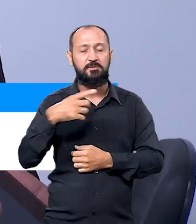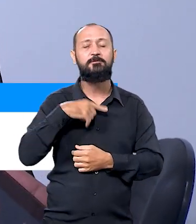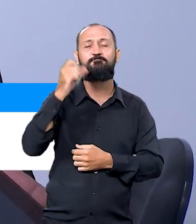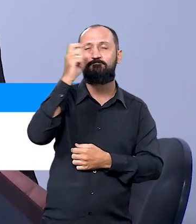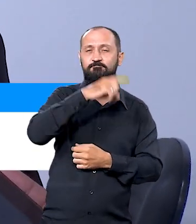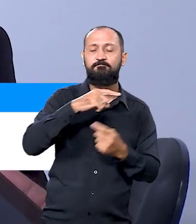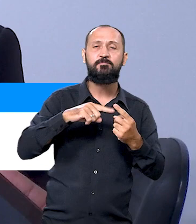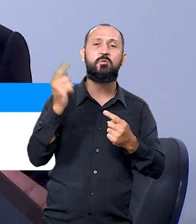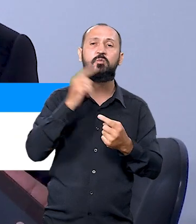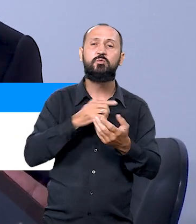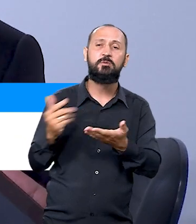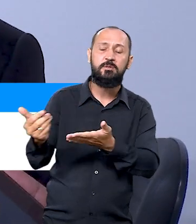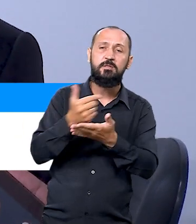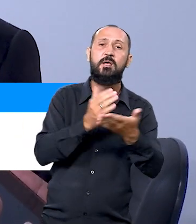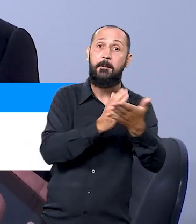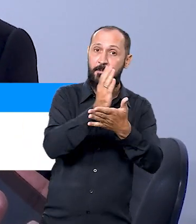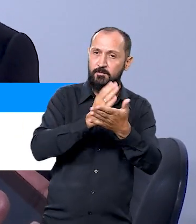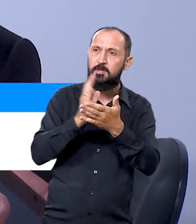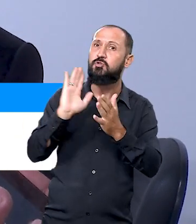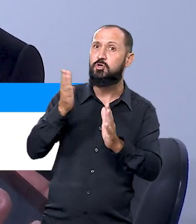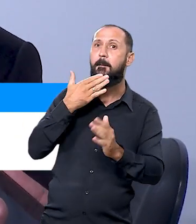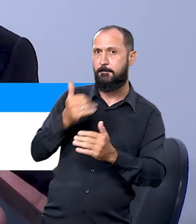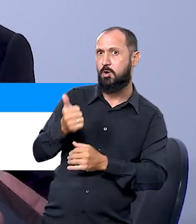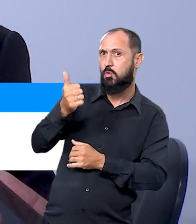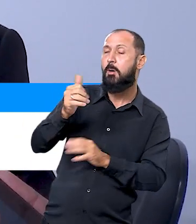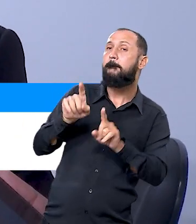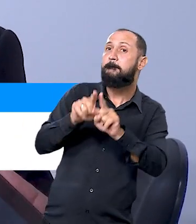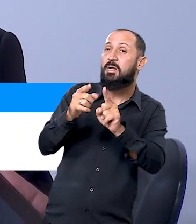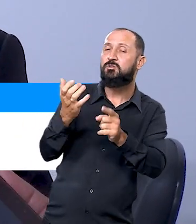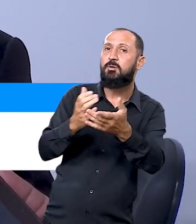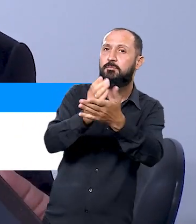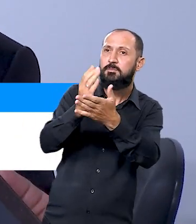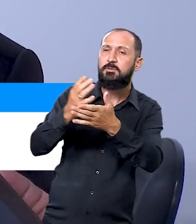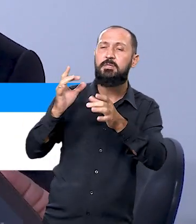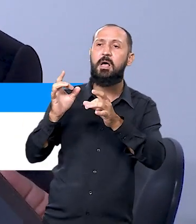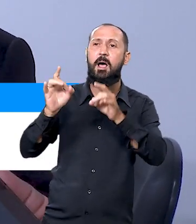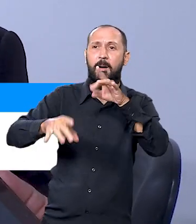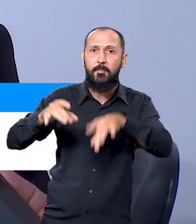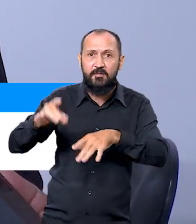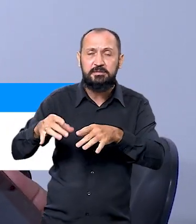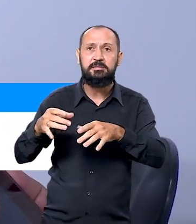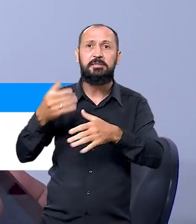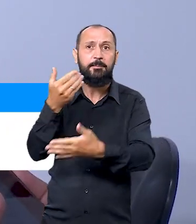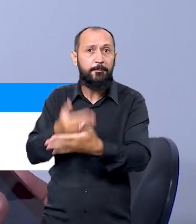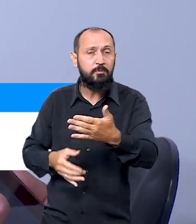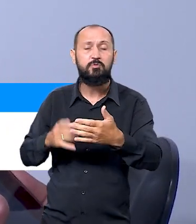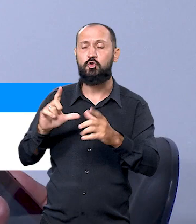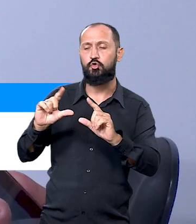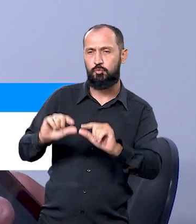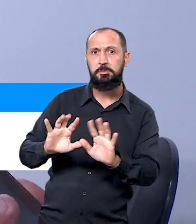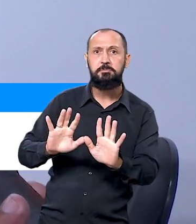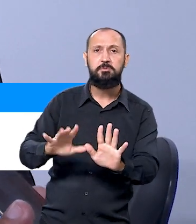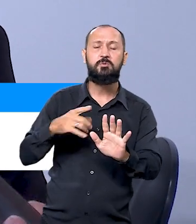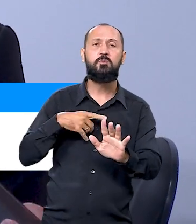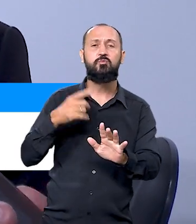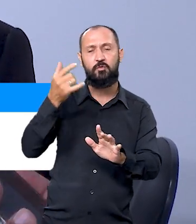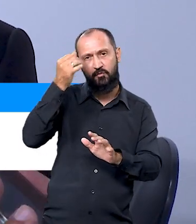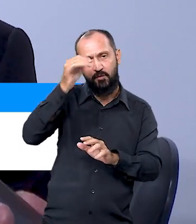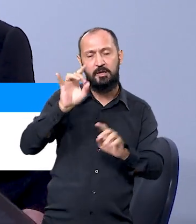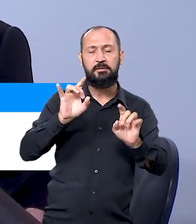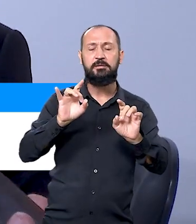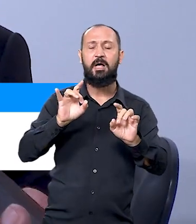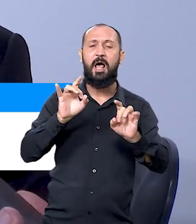desafios a gente tem o desafio de melhorar ainda mais a aprovação melhoramos tanto a aprovação como diminuímos os índices de reprovação da rede continuar